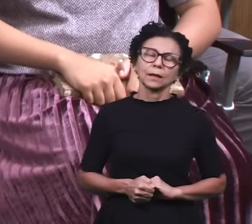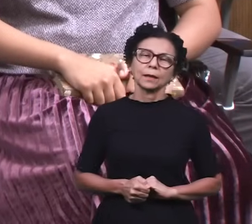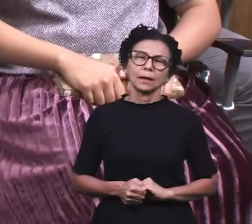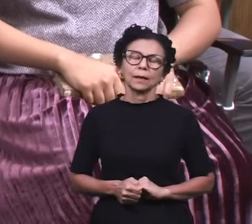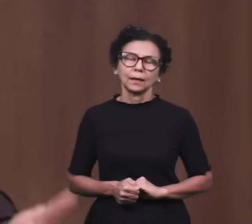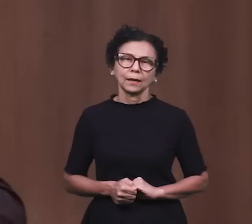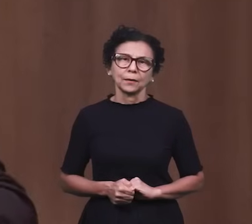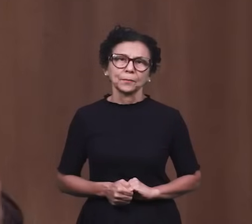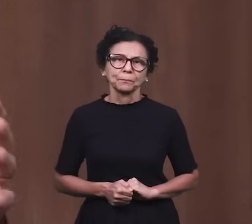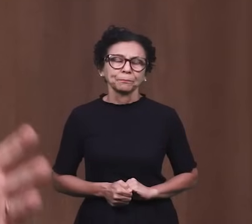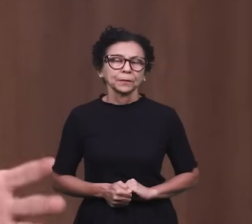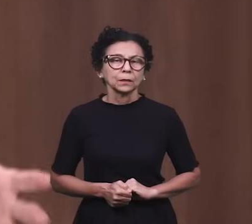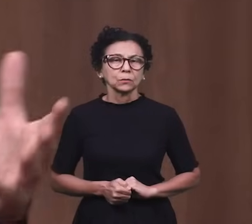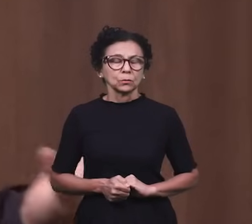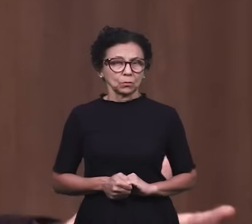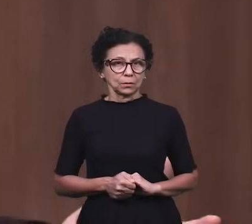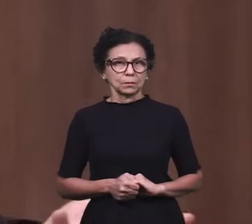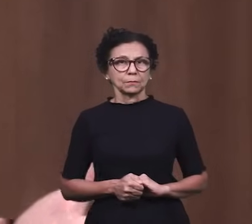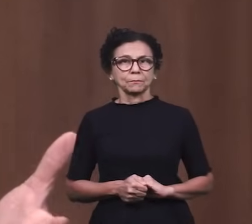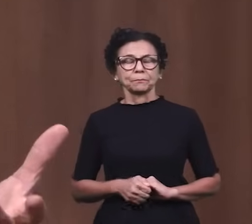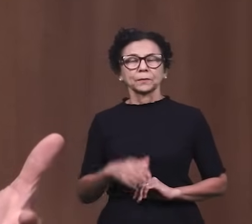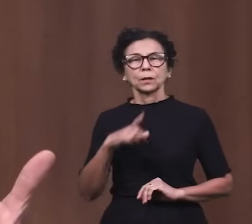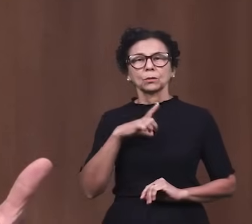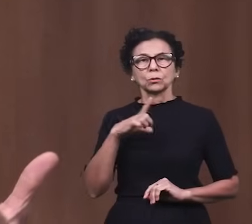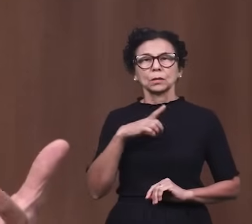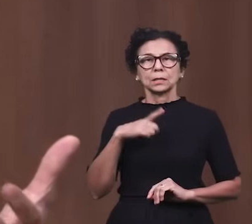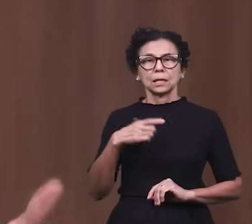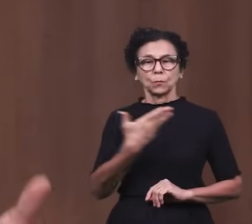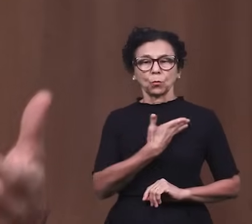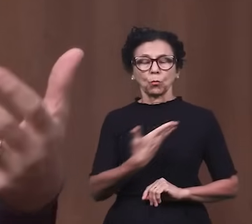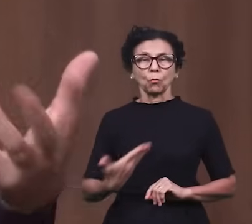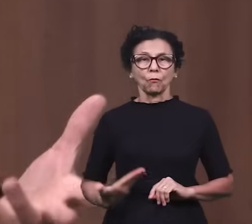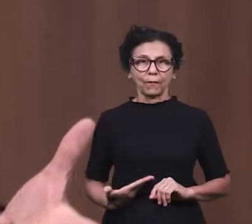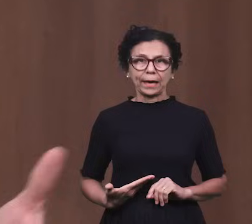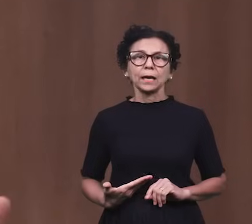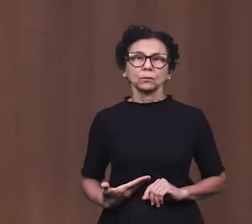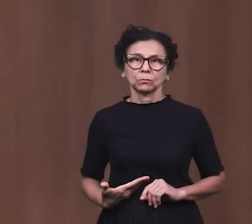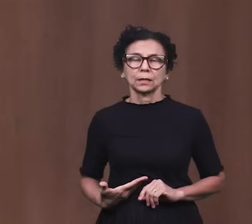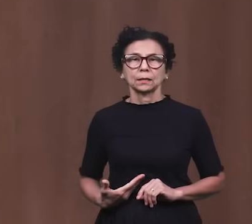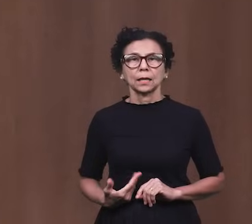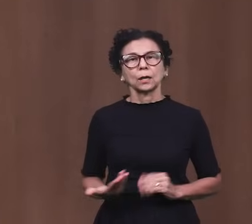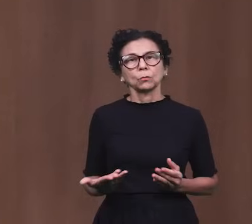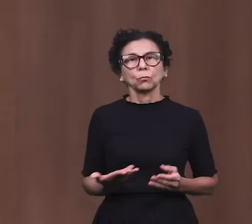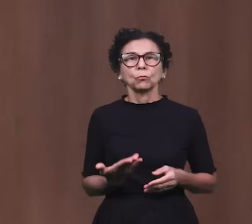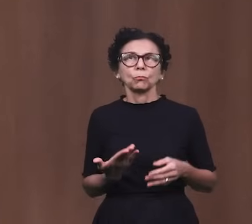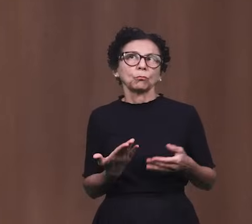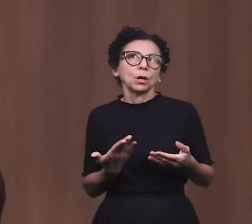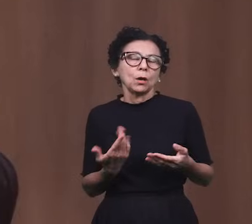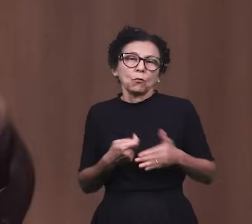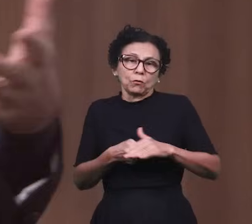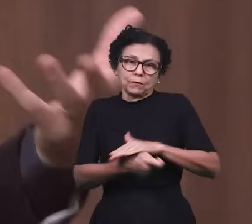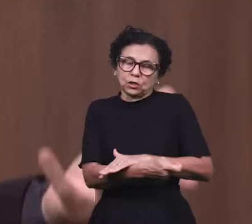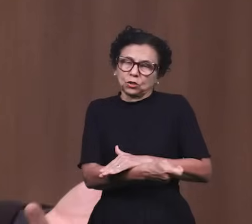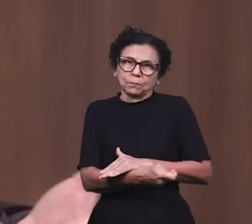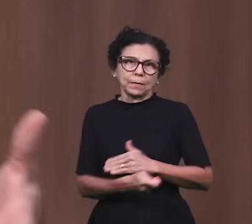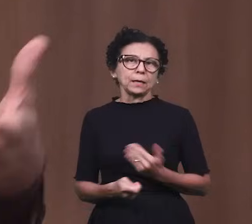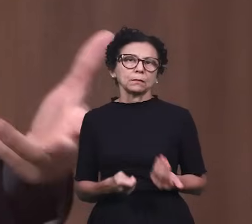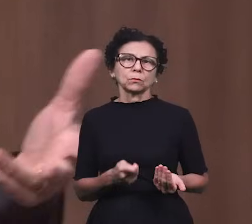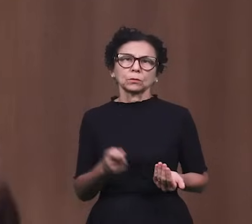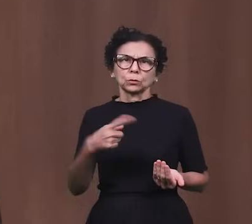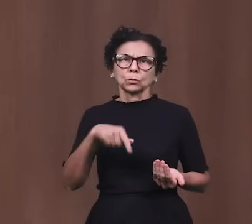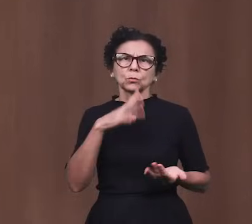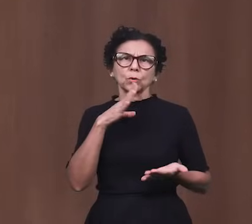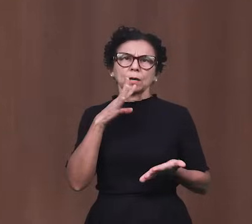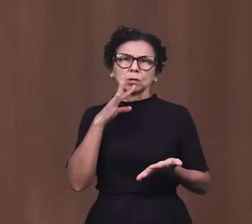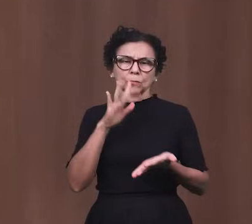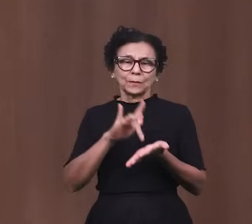na prática. Nós temos um título público, que é justamente um título vendido pelo governo federal do nosso país, no Tesouro Direto, conhecido